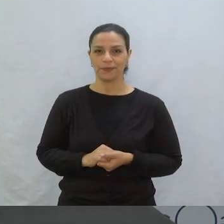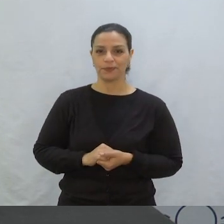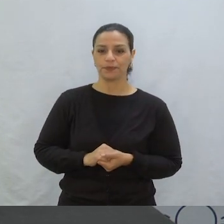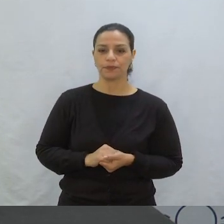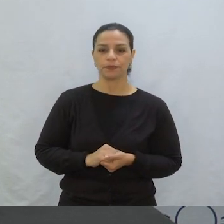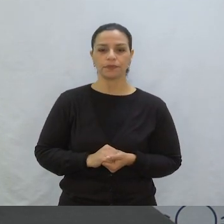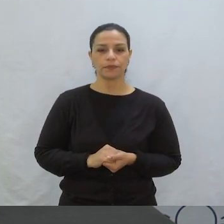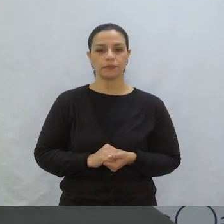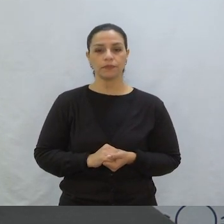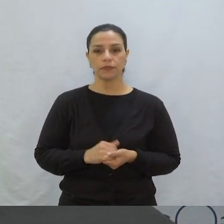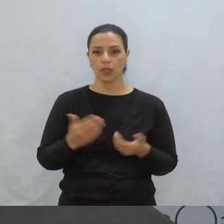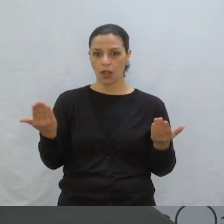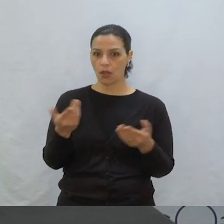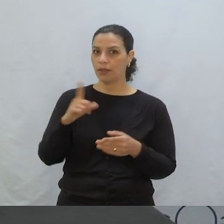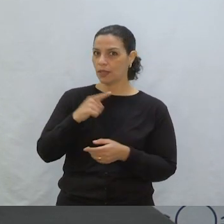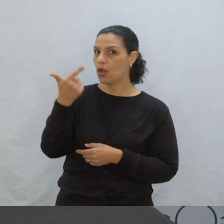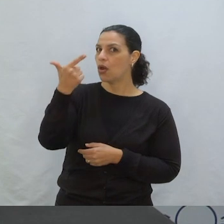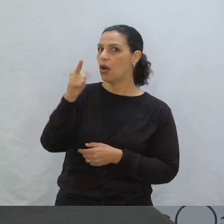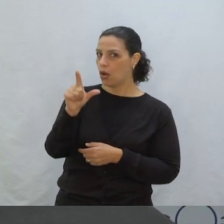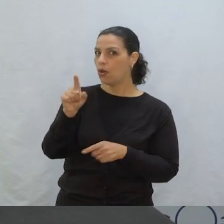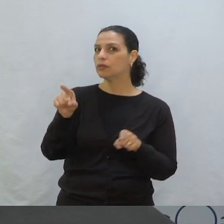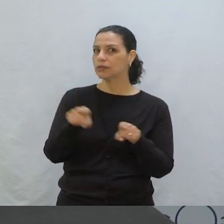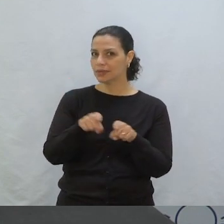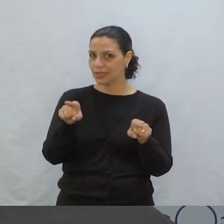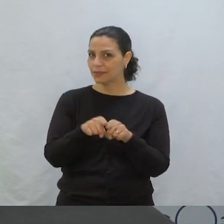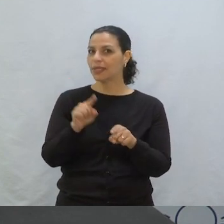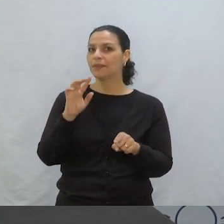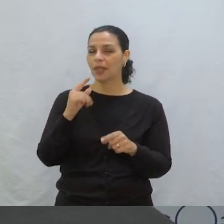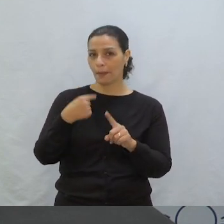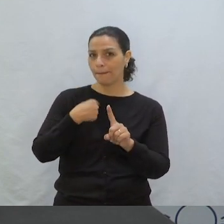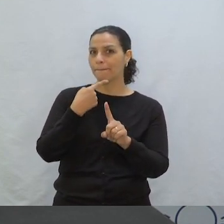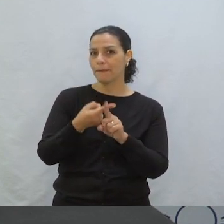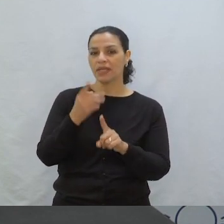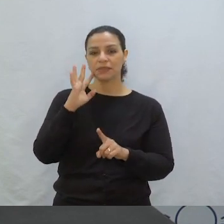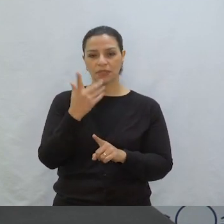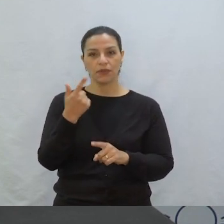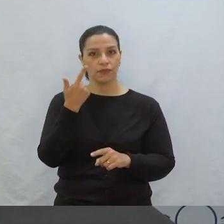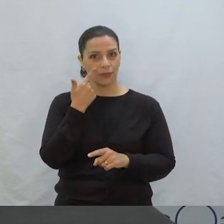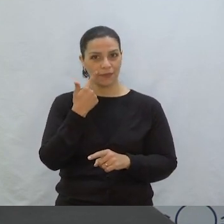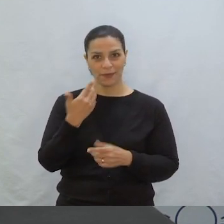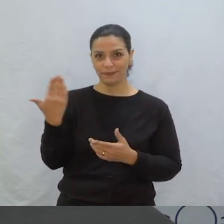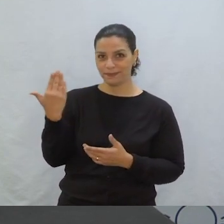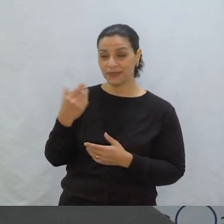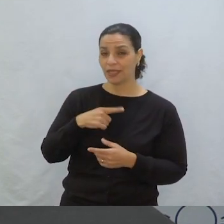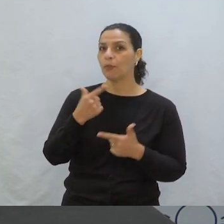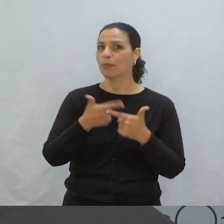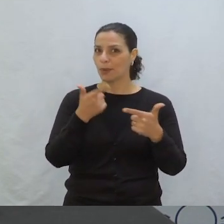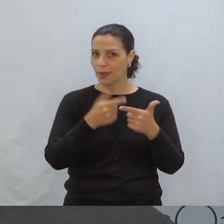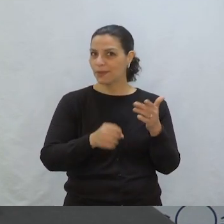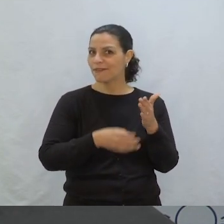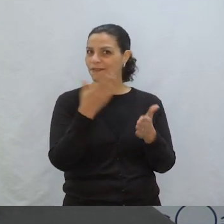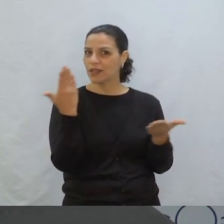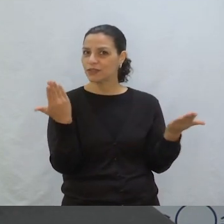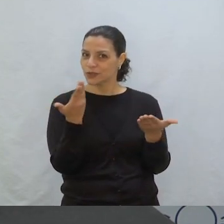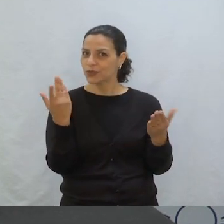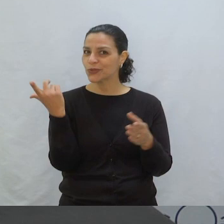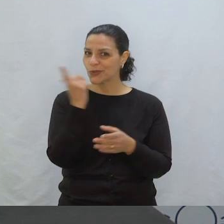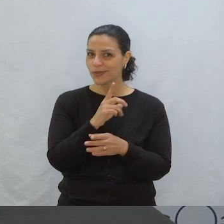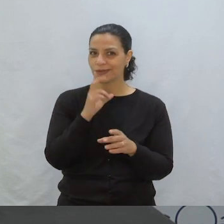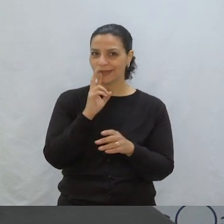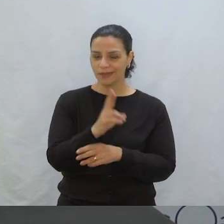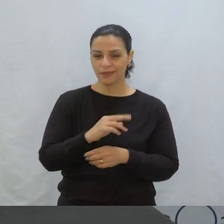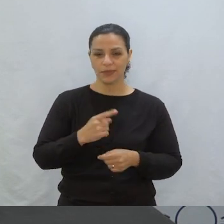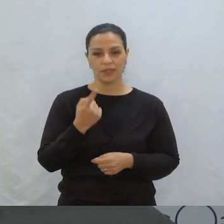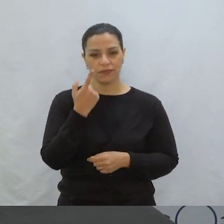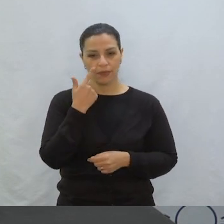já resolvemos. E temos mais um problema de adição para resolver. Muitos problemas estamos resolvendo